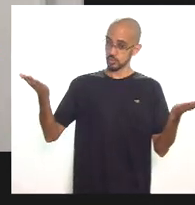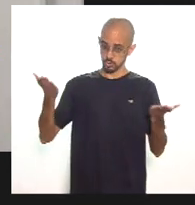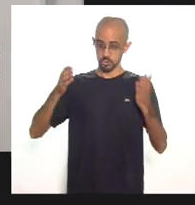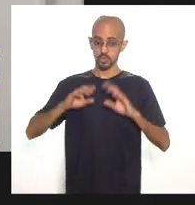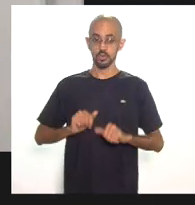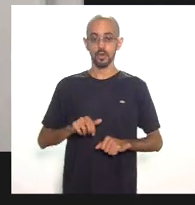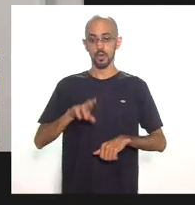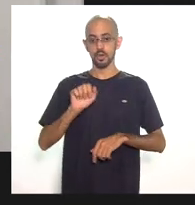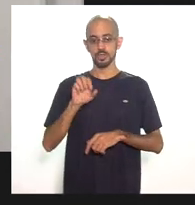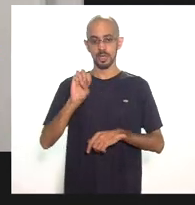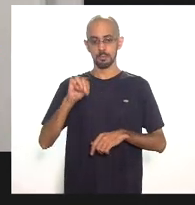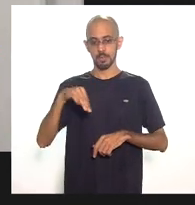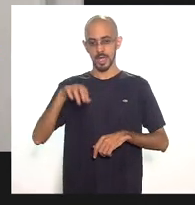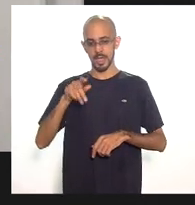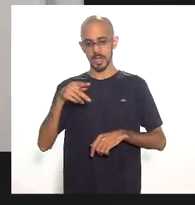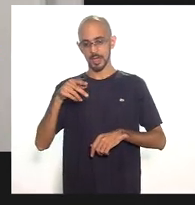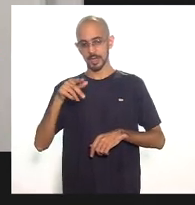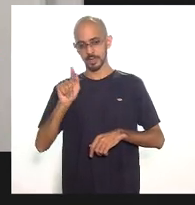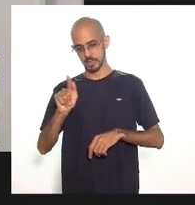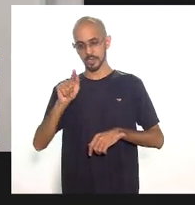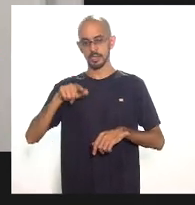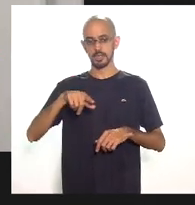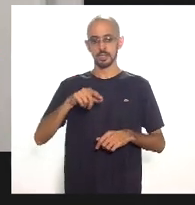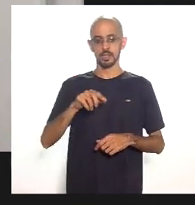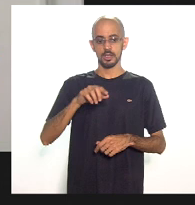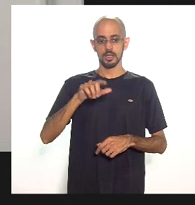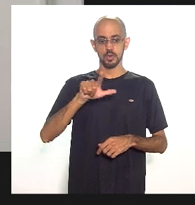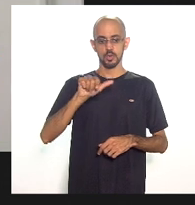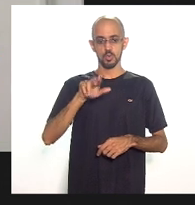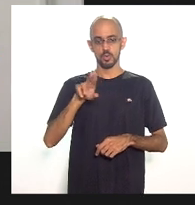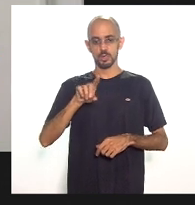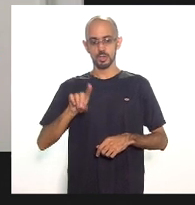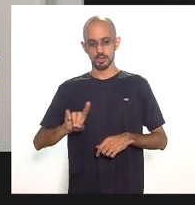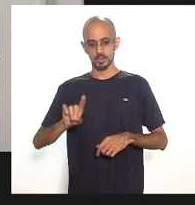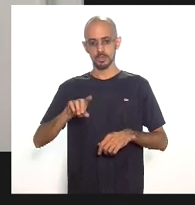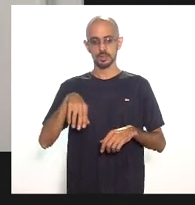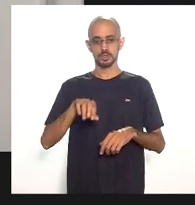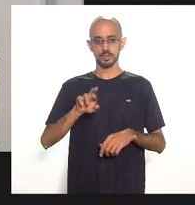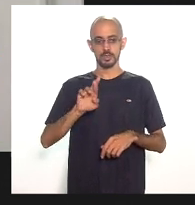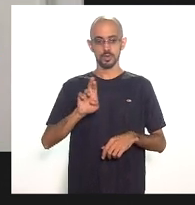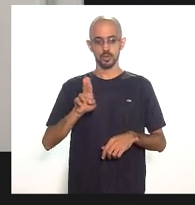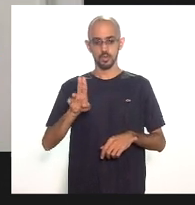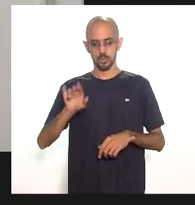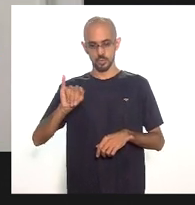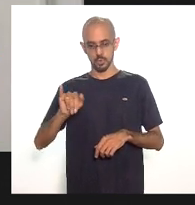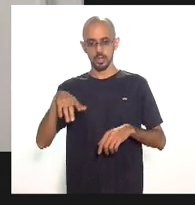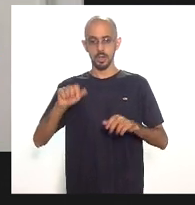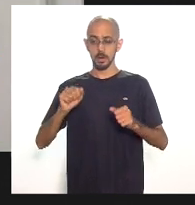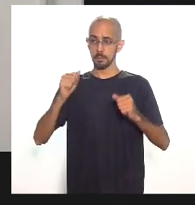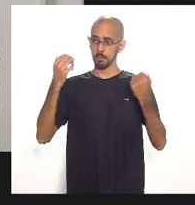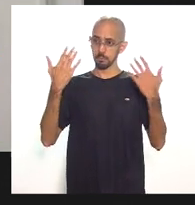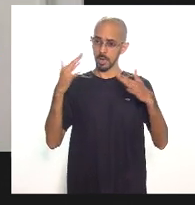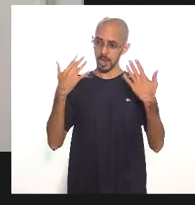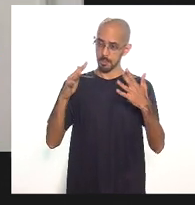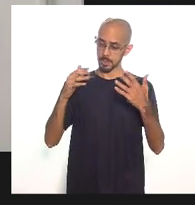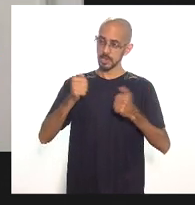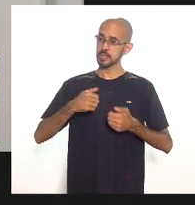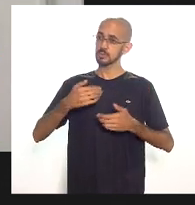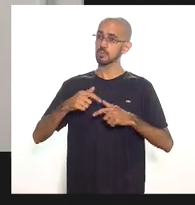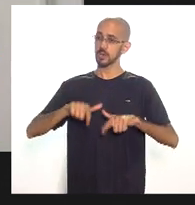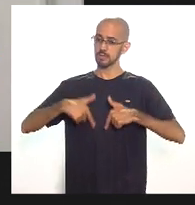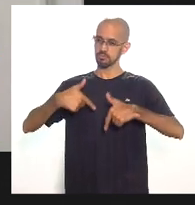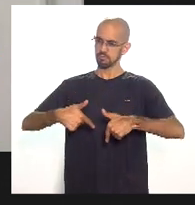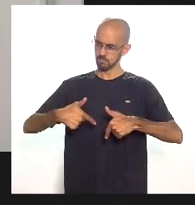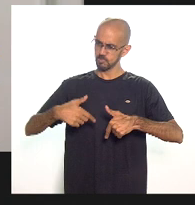Rosenberg Reis, Felipe Peixoto, Rubens Bom Tempo, bom dia. Prazer lhes escrever e parabenizar por esta iniciativa, mais